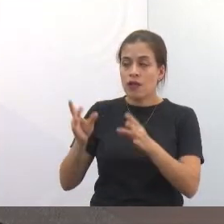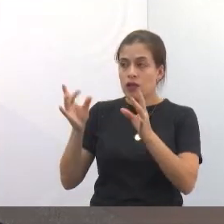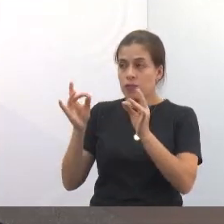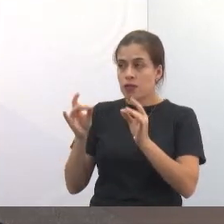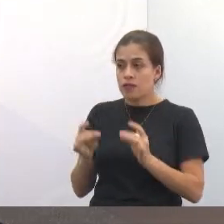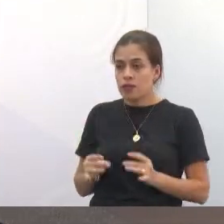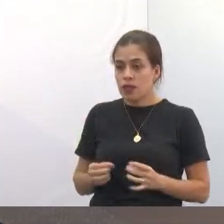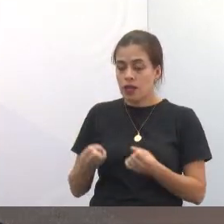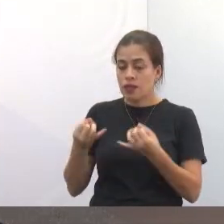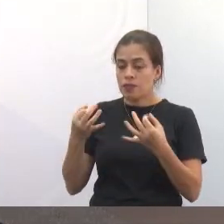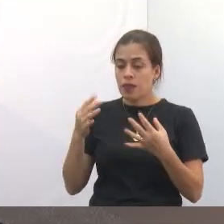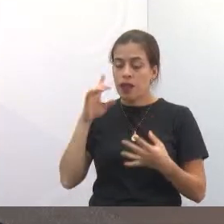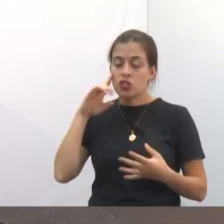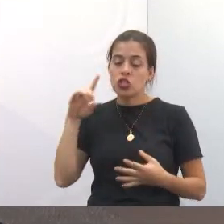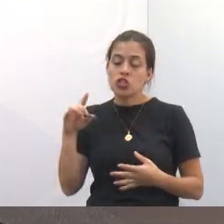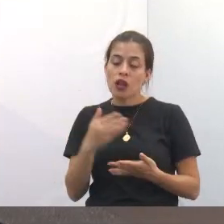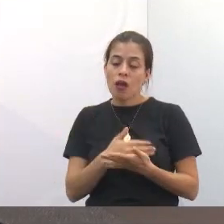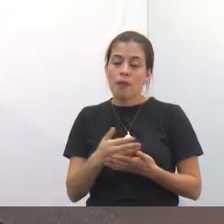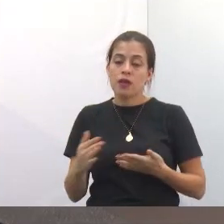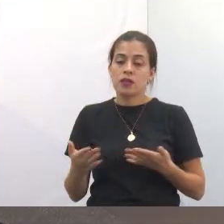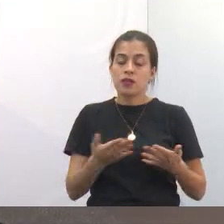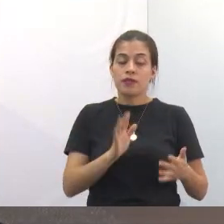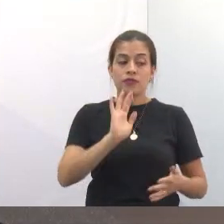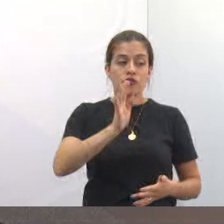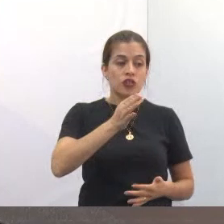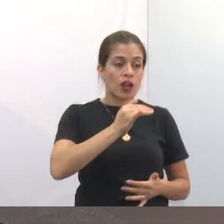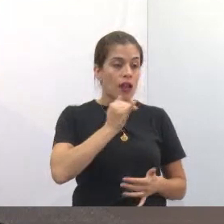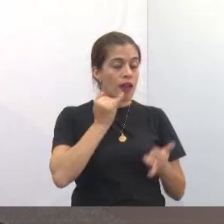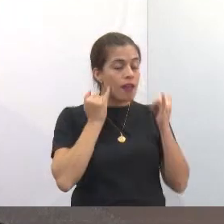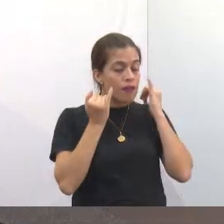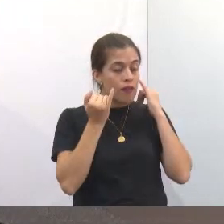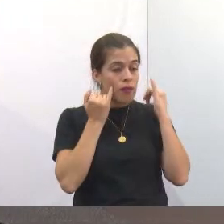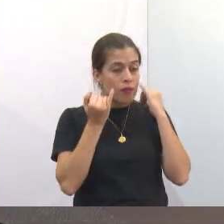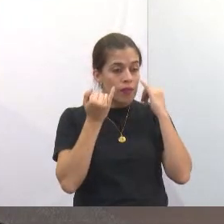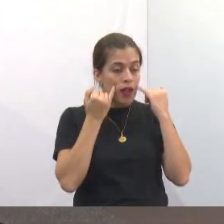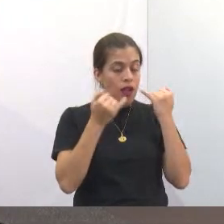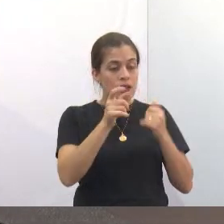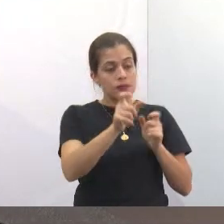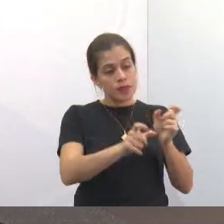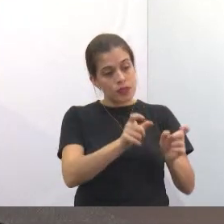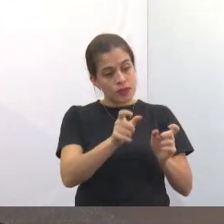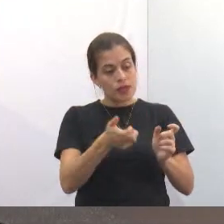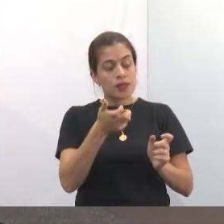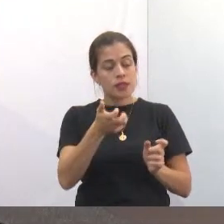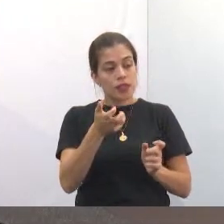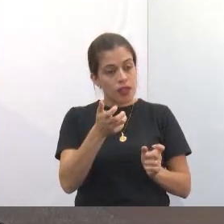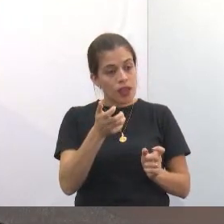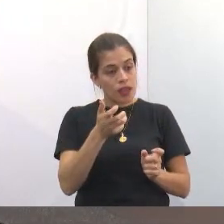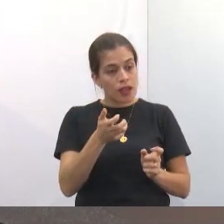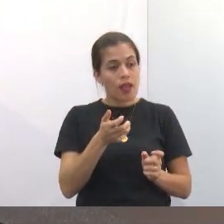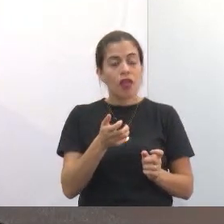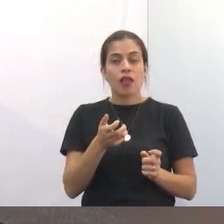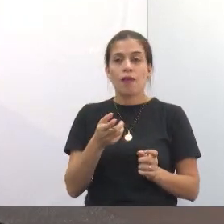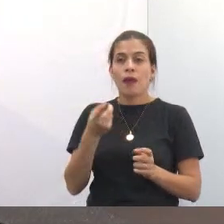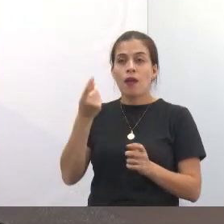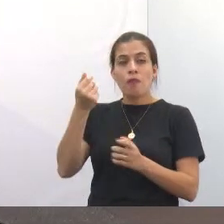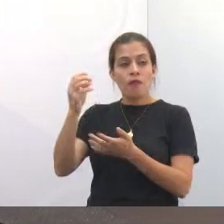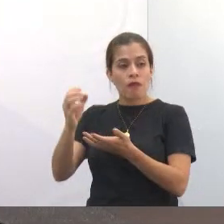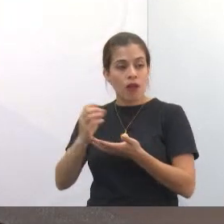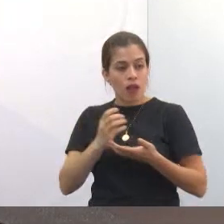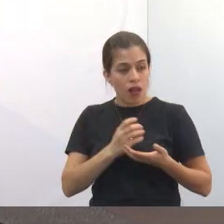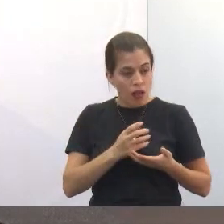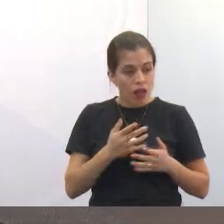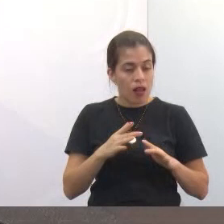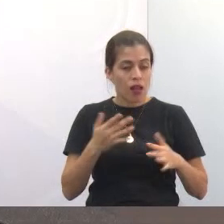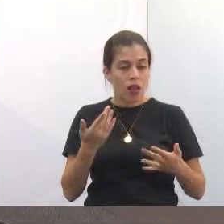Resposta. Conforme já informado, os moradores que quiserem o ressarcimento de danos estruturais